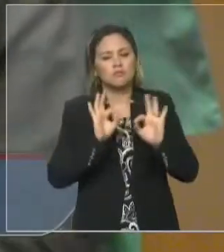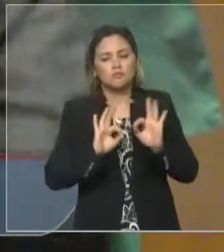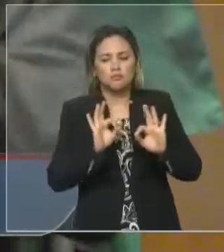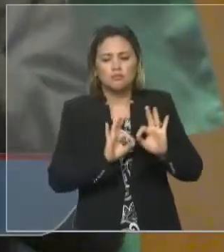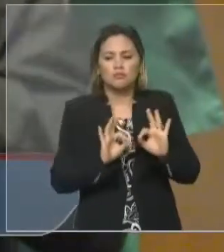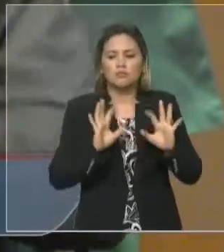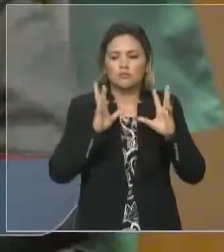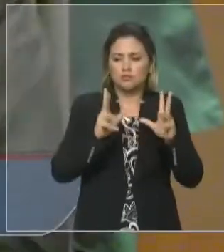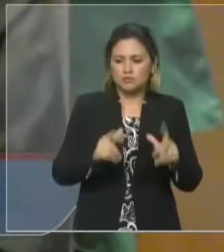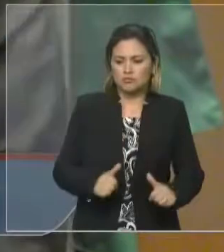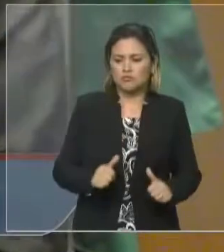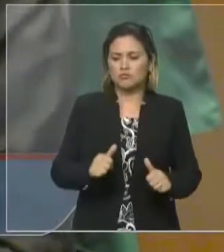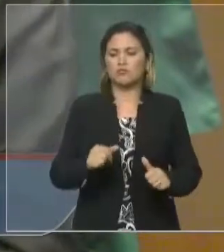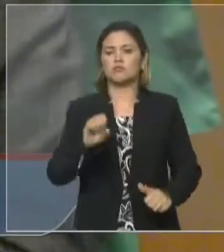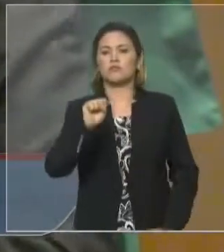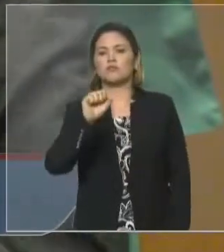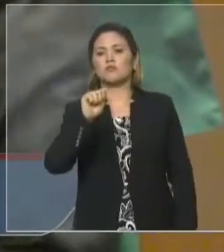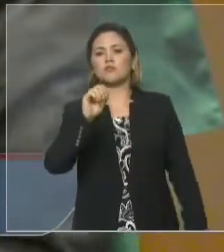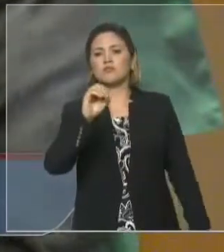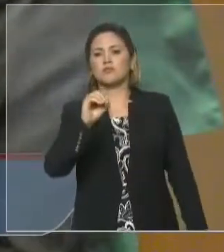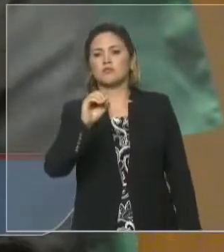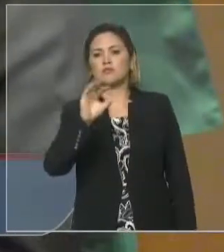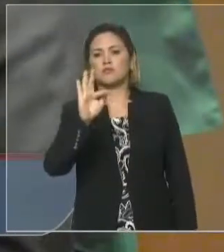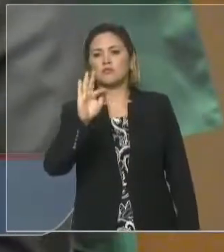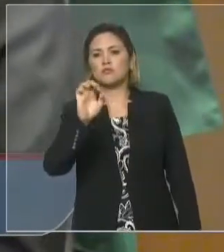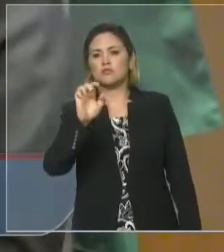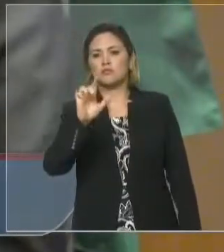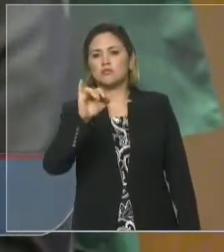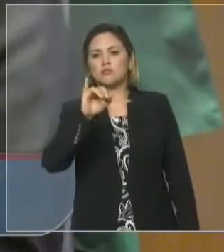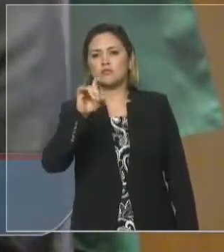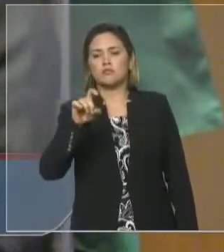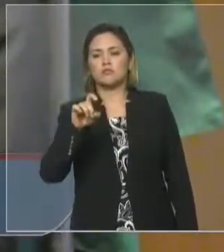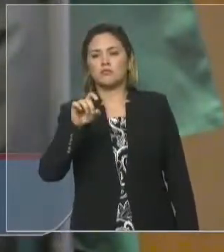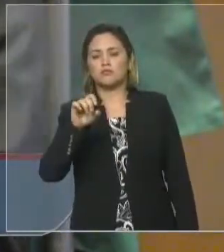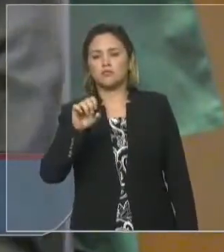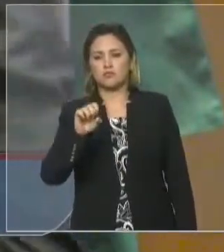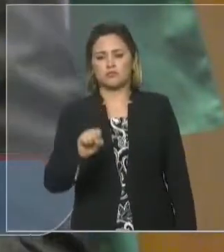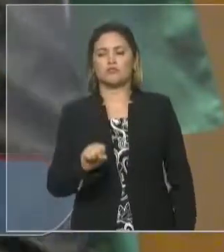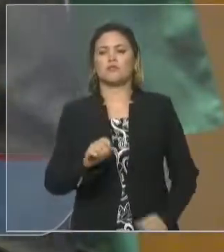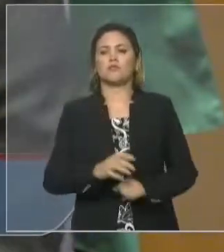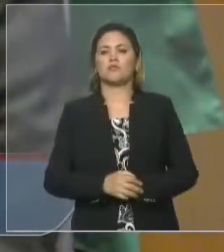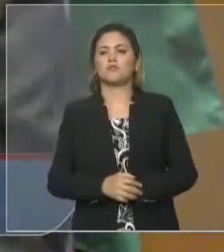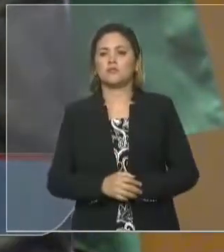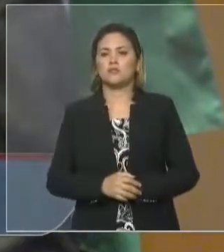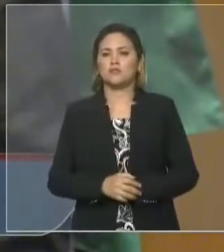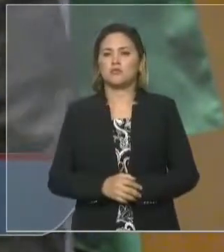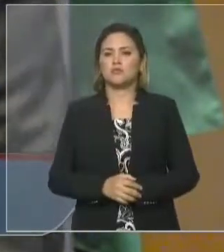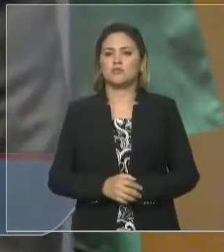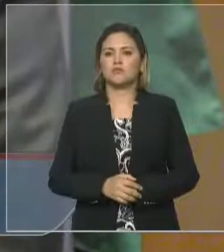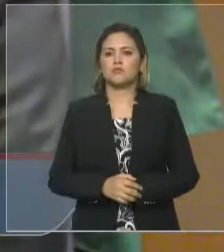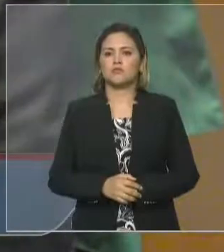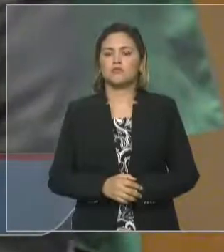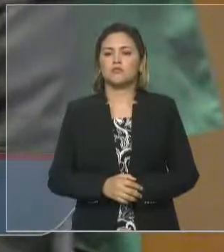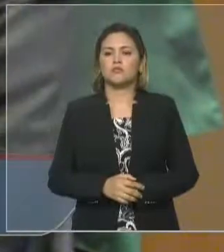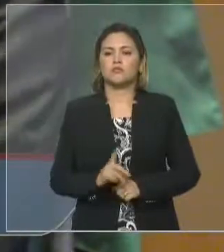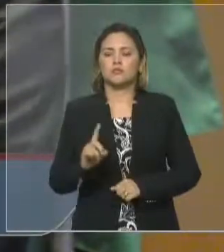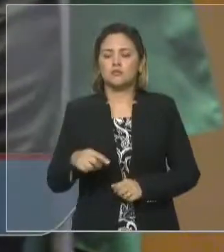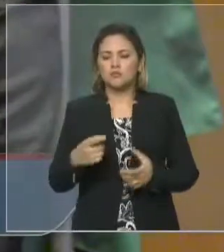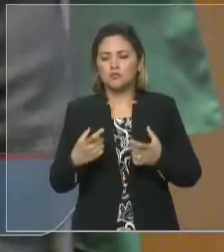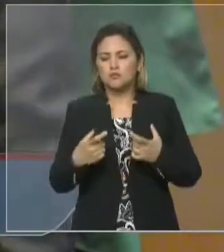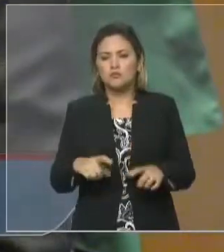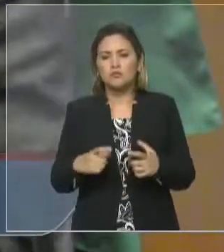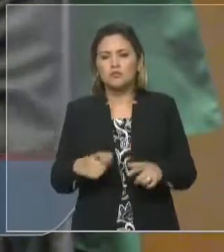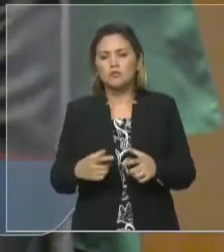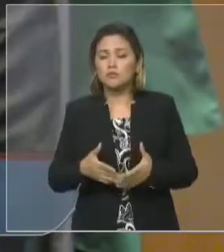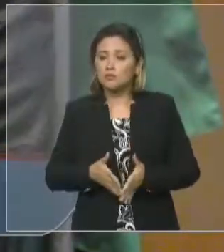terra da nossa amiga Andréia Rezende, do seu pai, e fruto, é lógico, de todos os políticos daquela região, do prefeito